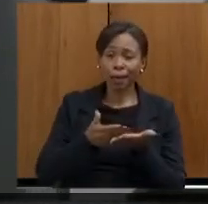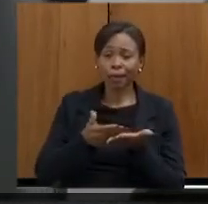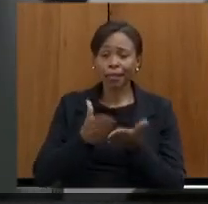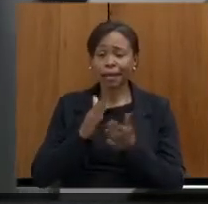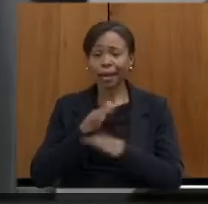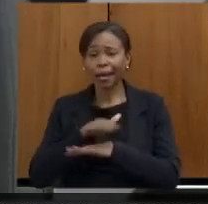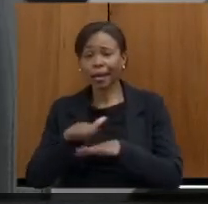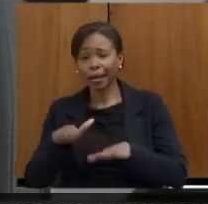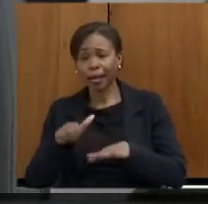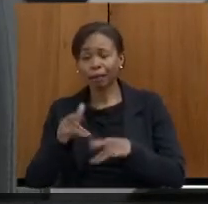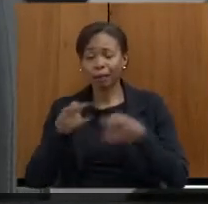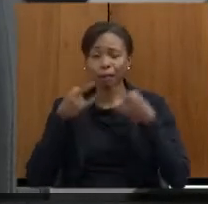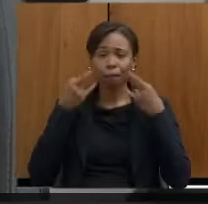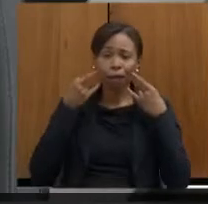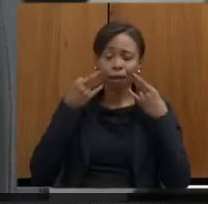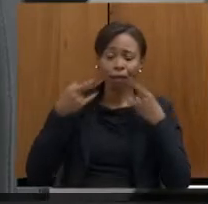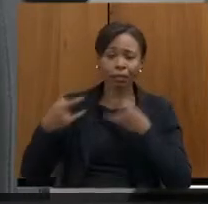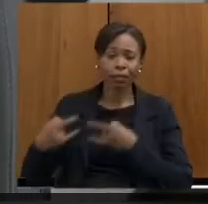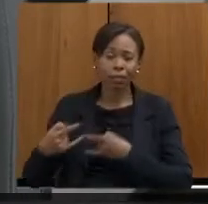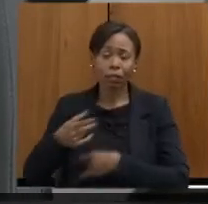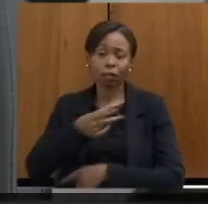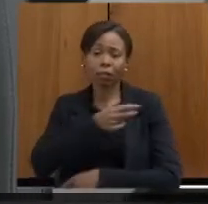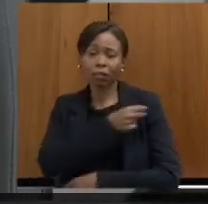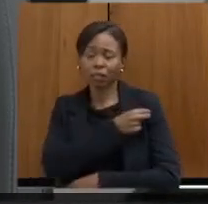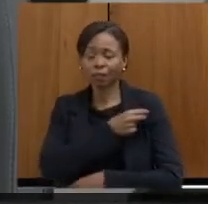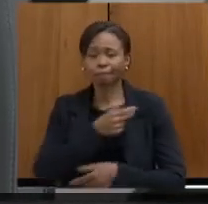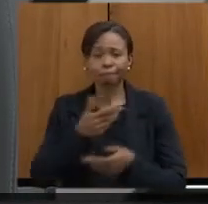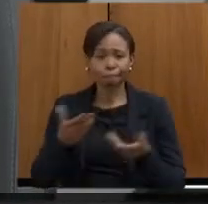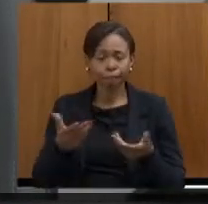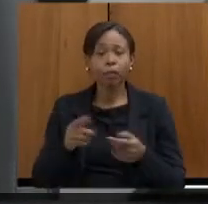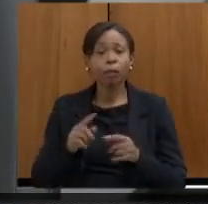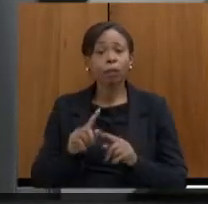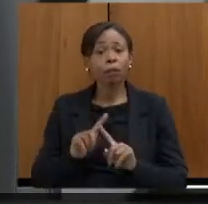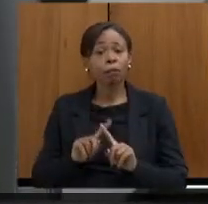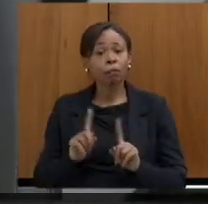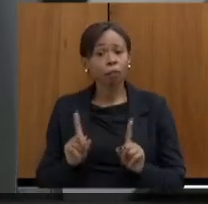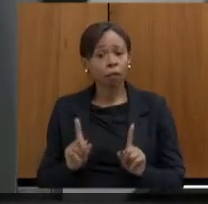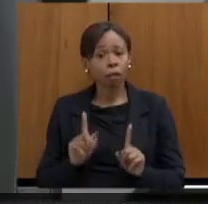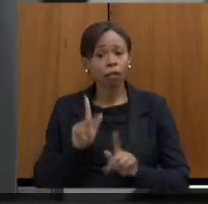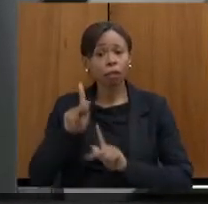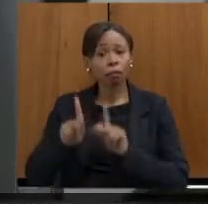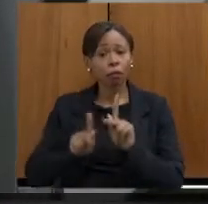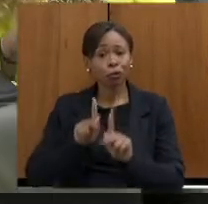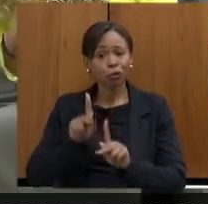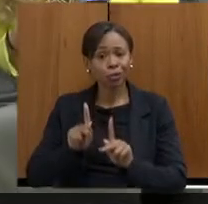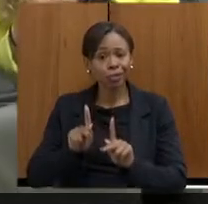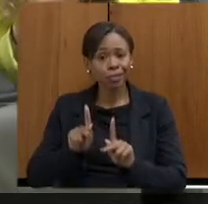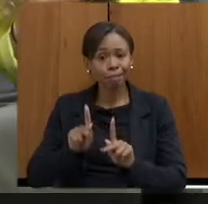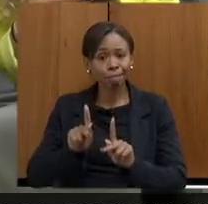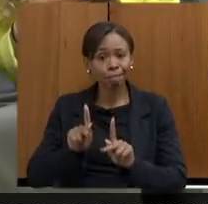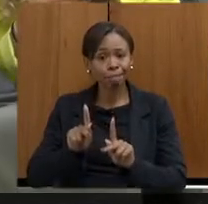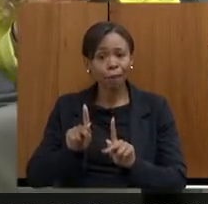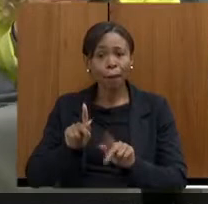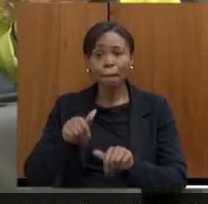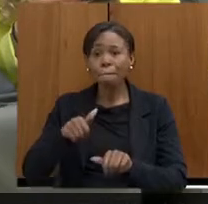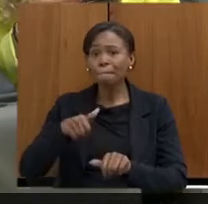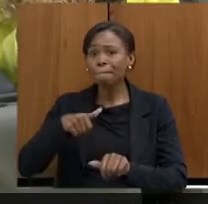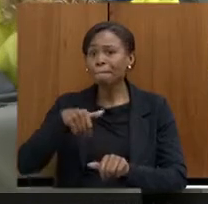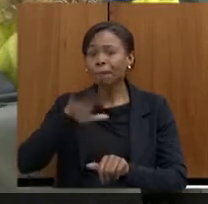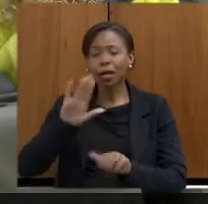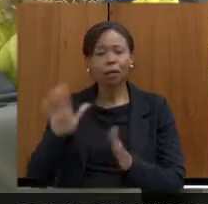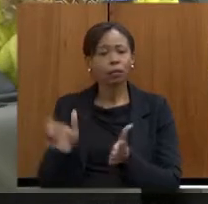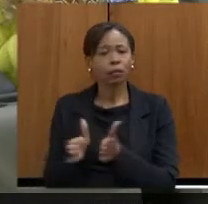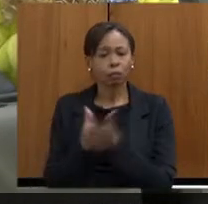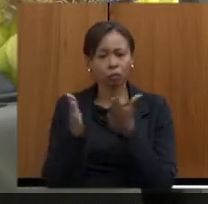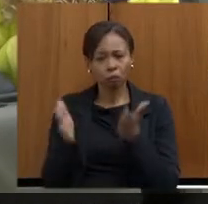vacina, uma coisa é certa, a nossa população está mais empobrecida. E, ao estar